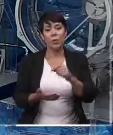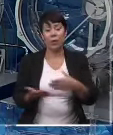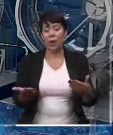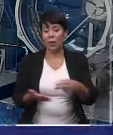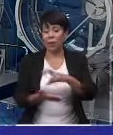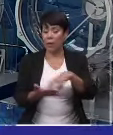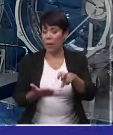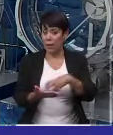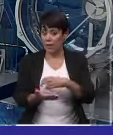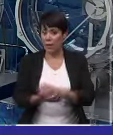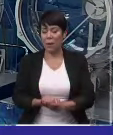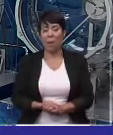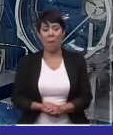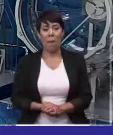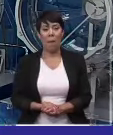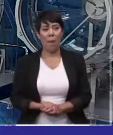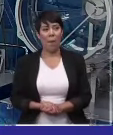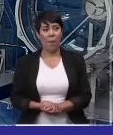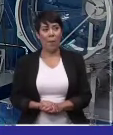Joaquina.